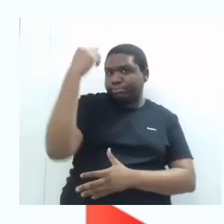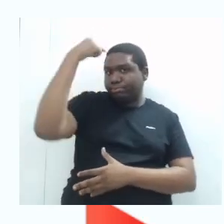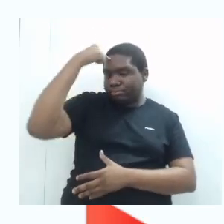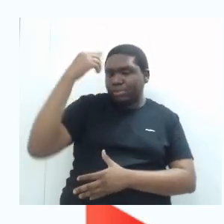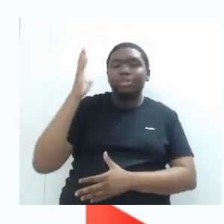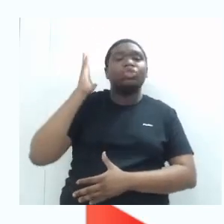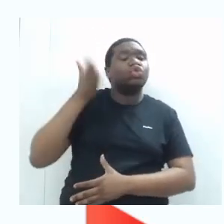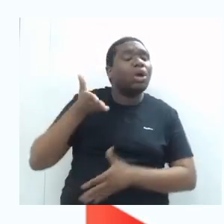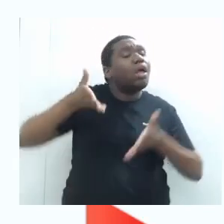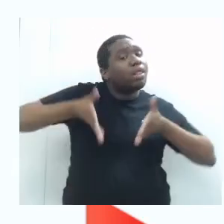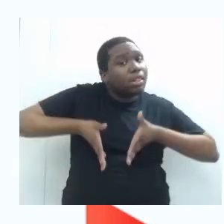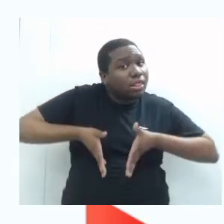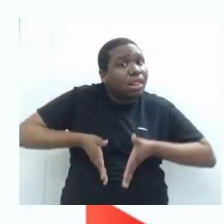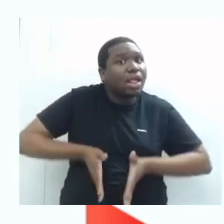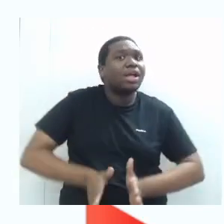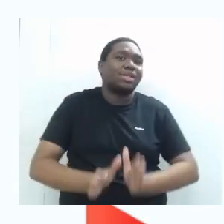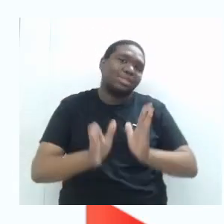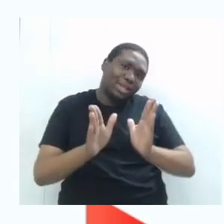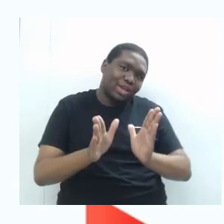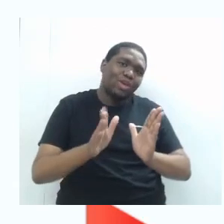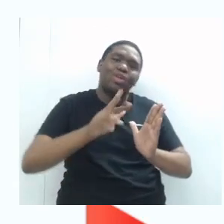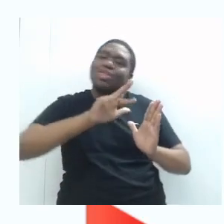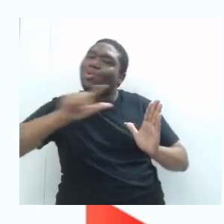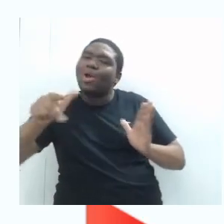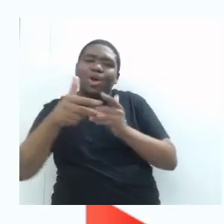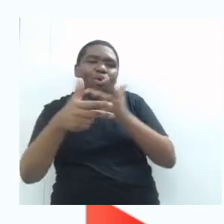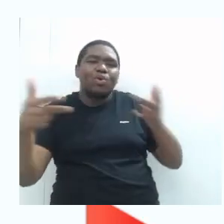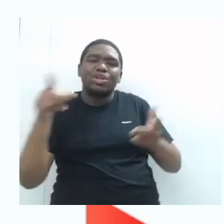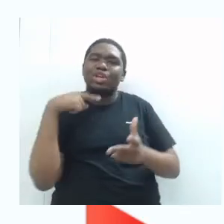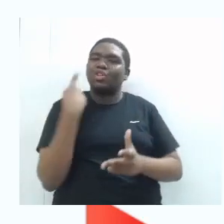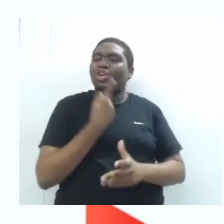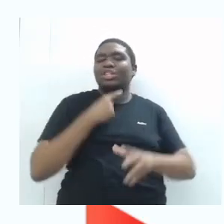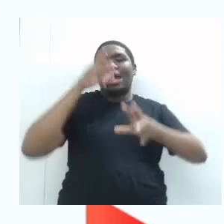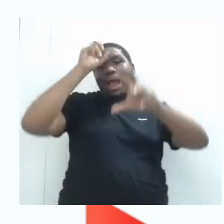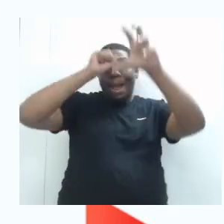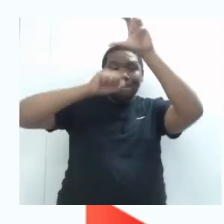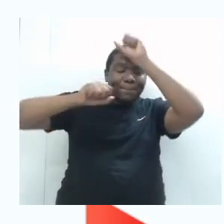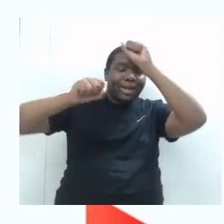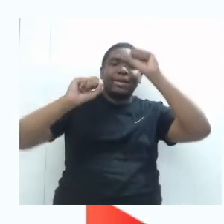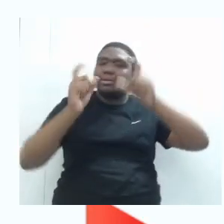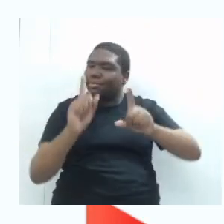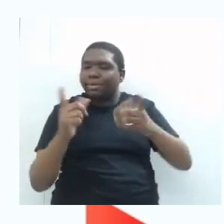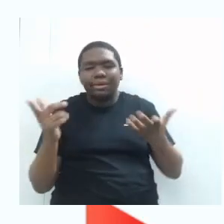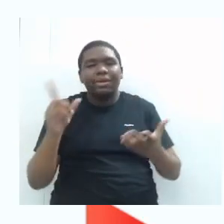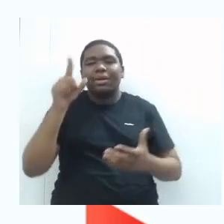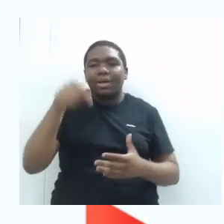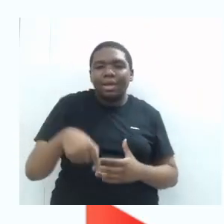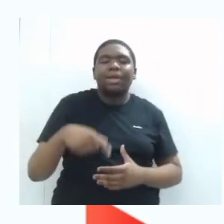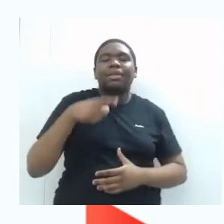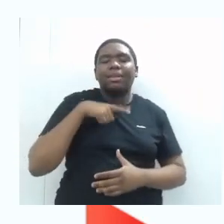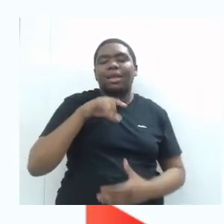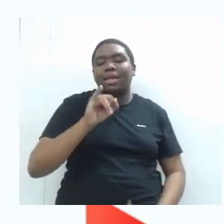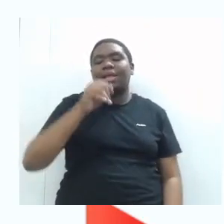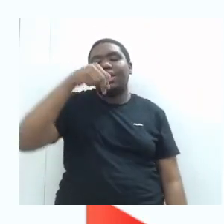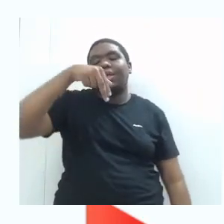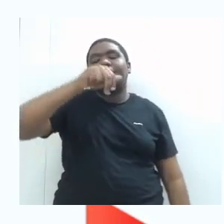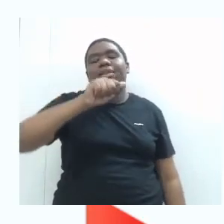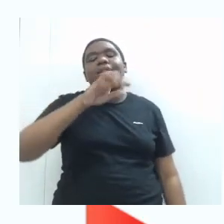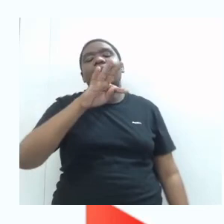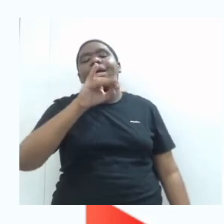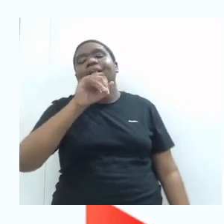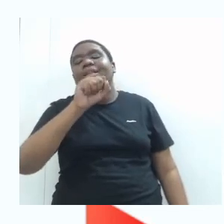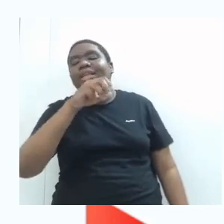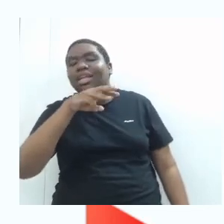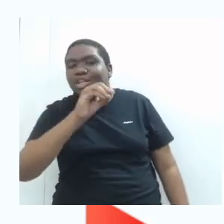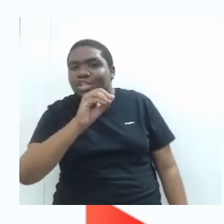é, não são adquiridas ou apreendidas, ou seja, para Platão, ao inatismo,